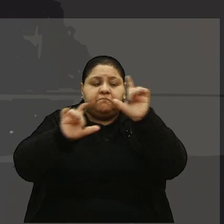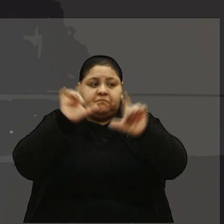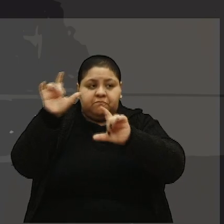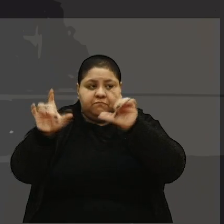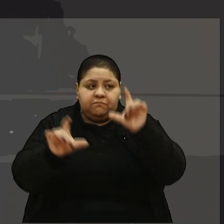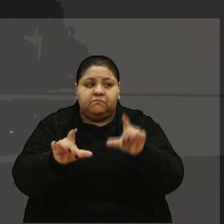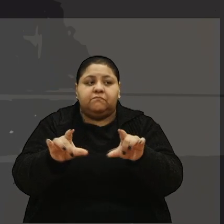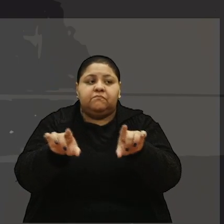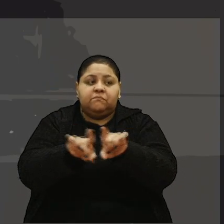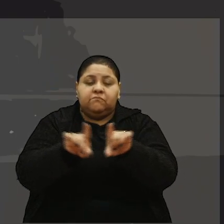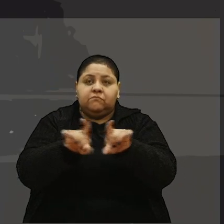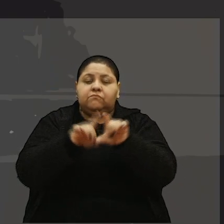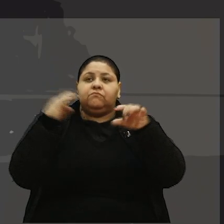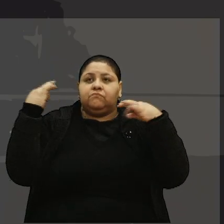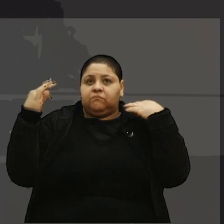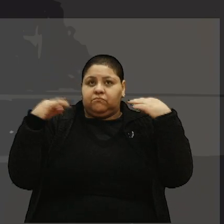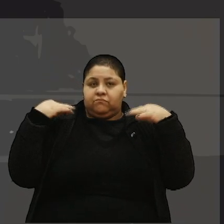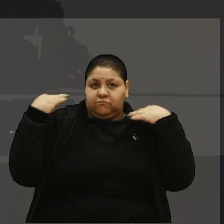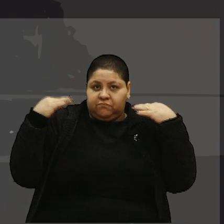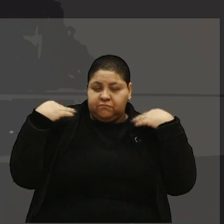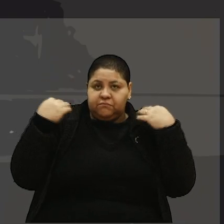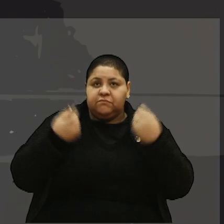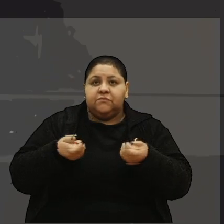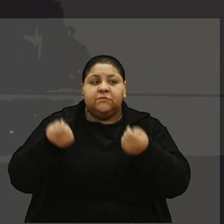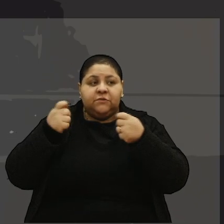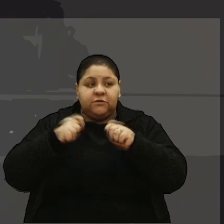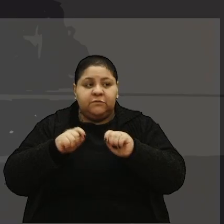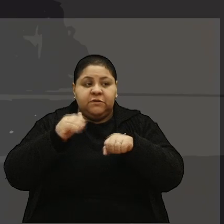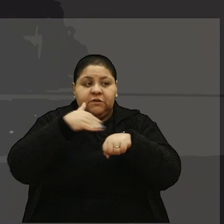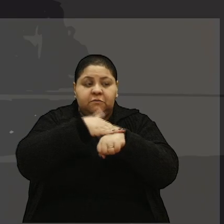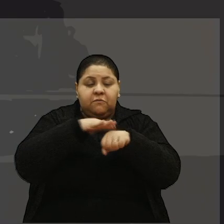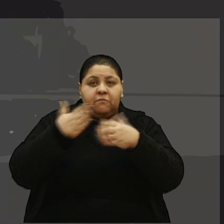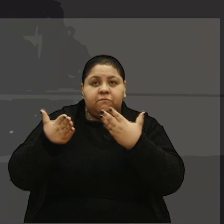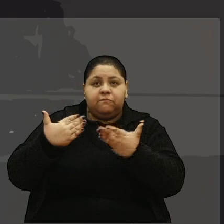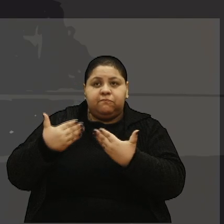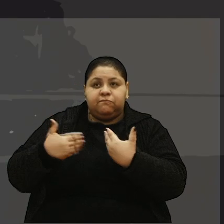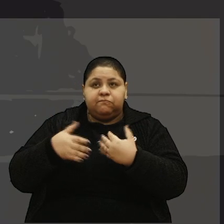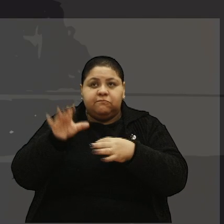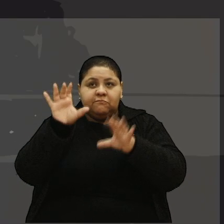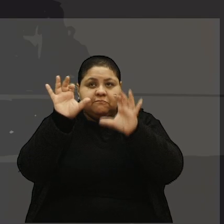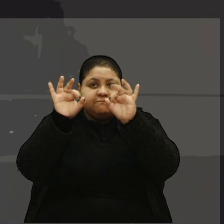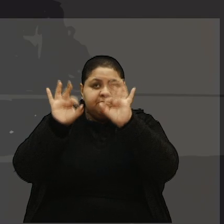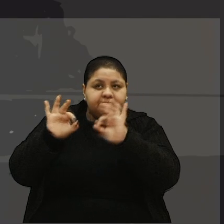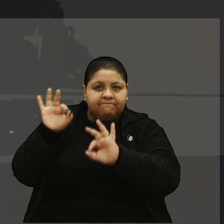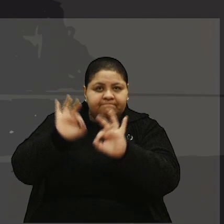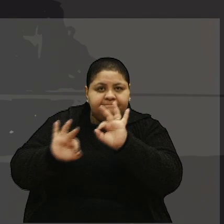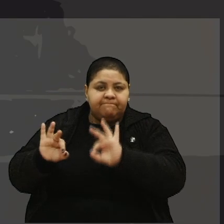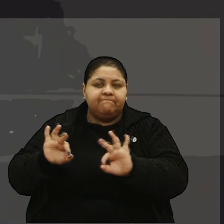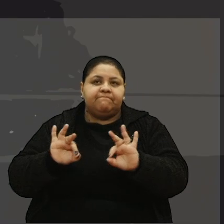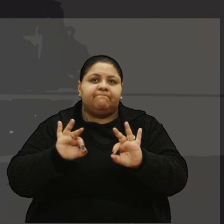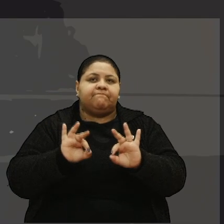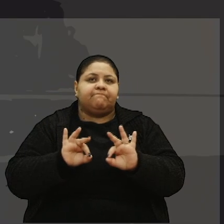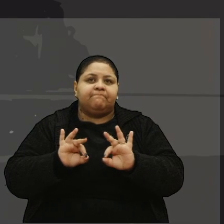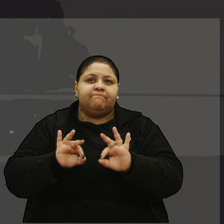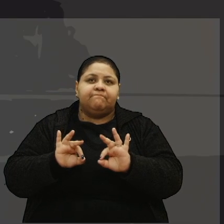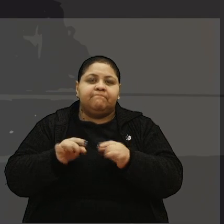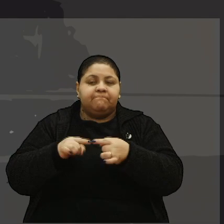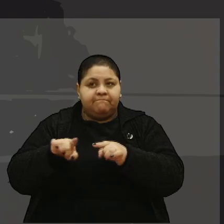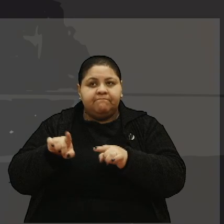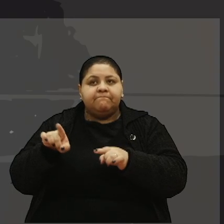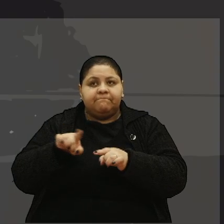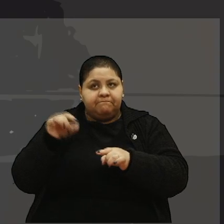até mesmo turista, uma ação que requer muitas conversas e ajustes, mas é bem